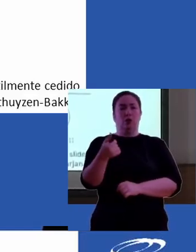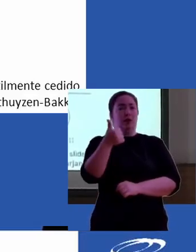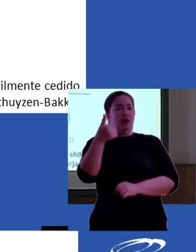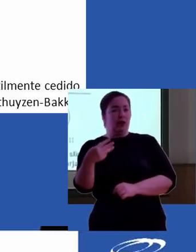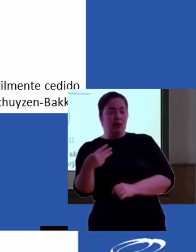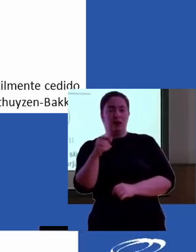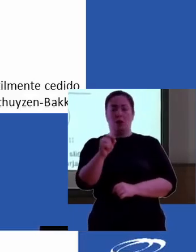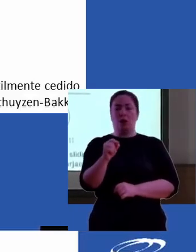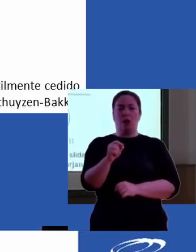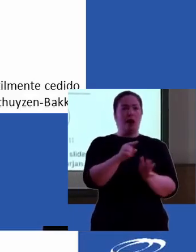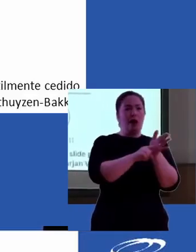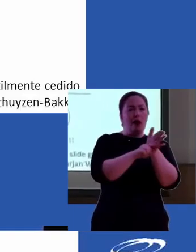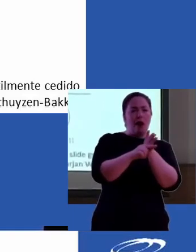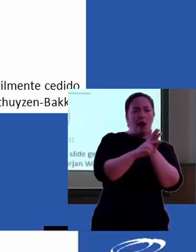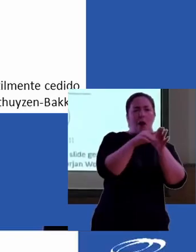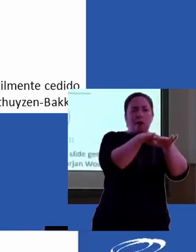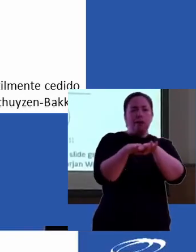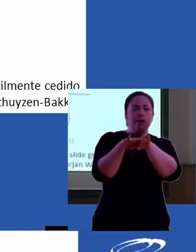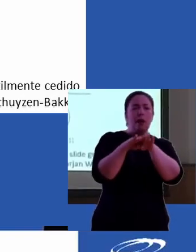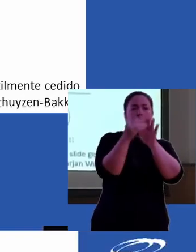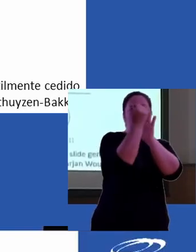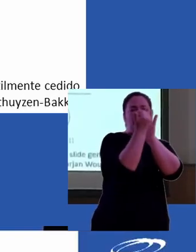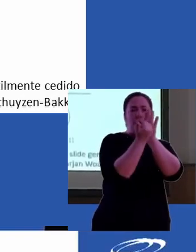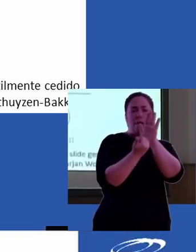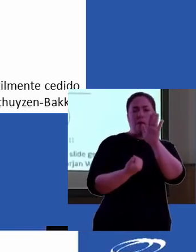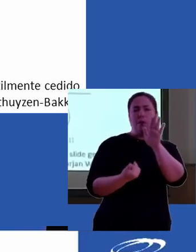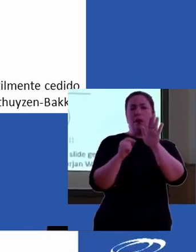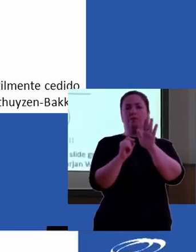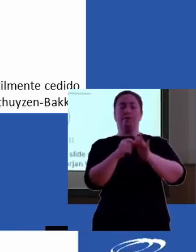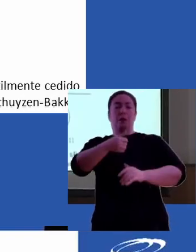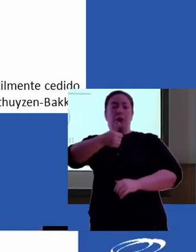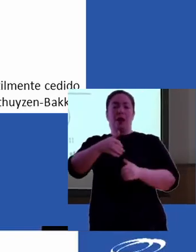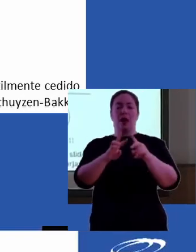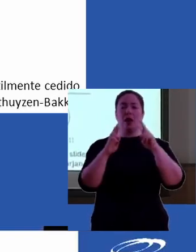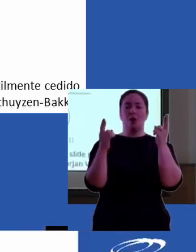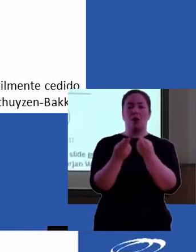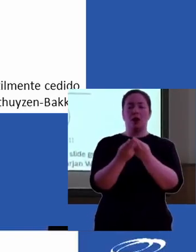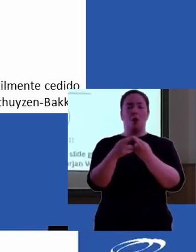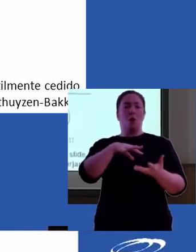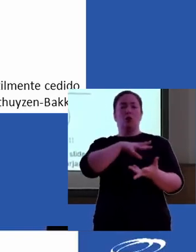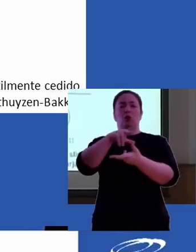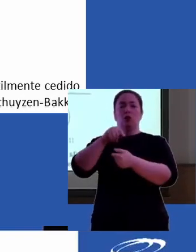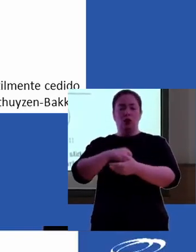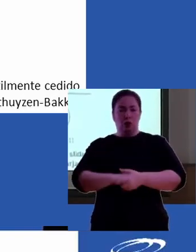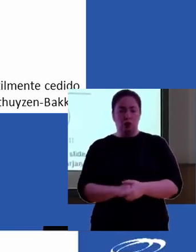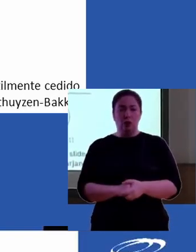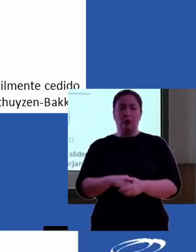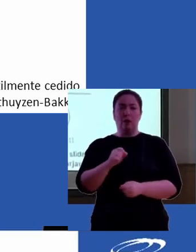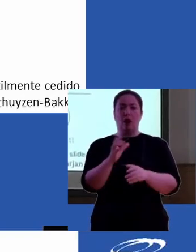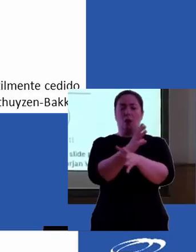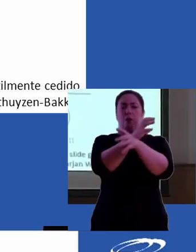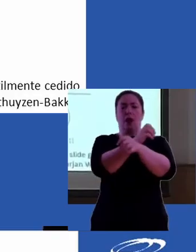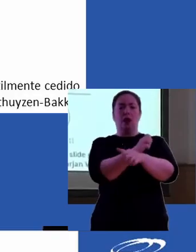esses critérios foram revisados na primeira reunião do Consenso Internacional de Infecção Musculoesquelética, em 2013. Nesse